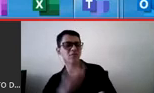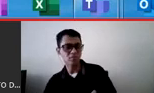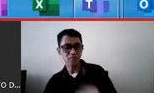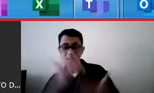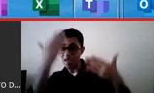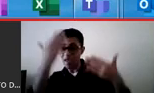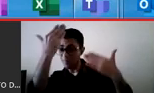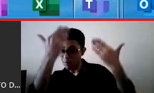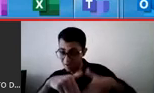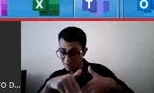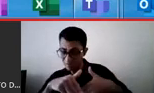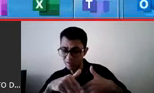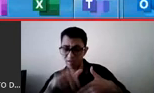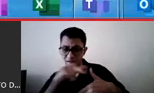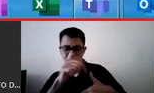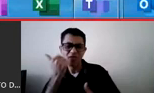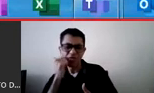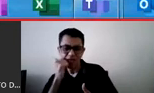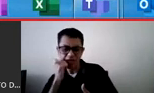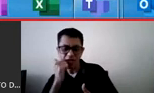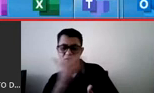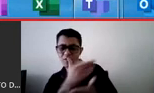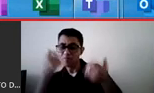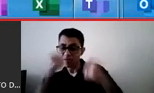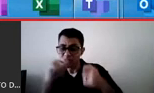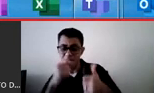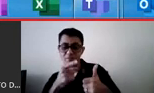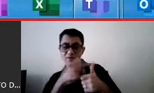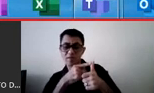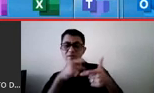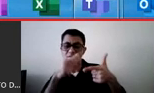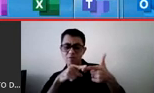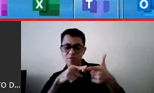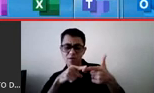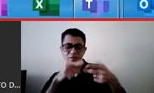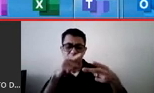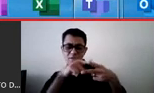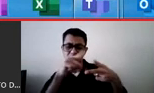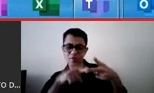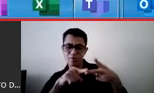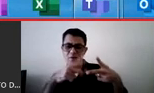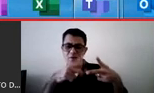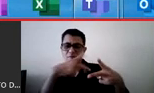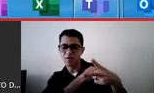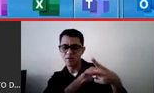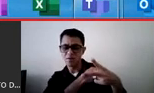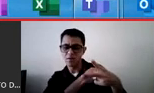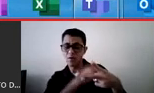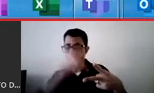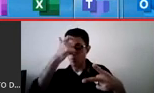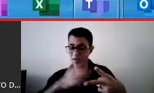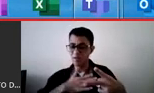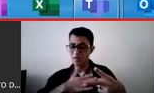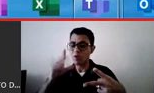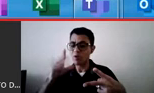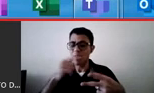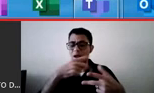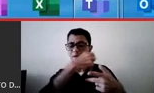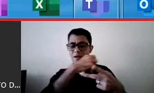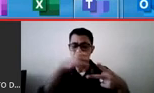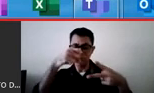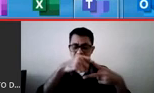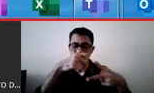provado, é ciência. A gente precisa tomar a primeira e segunda dose. No meu caso, eu só tomei a primeira, mas em